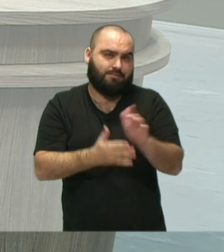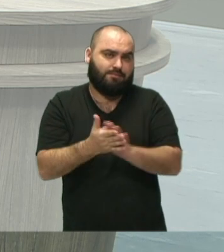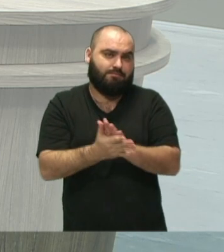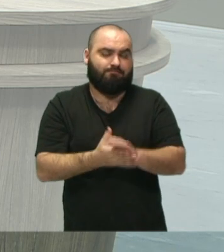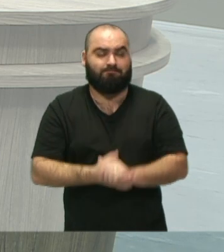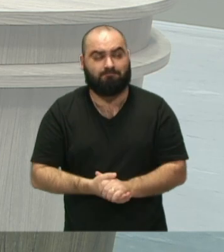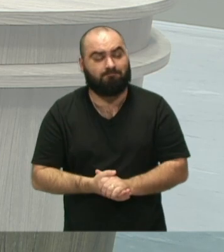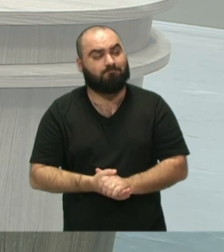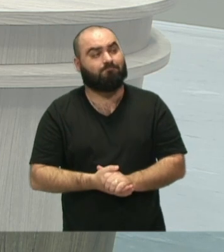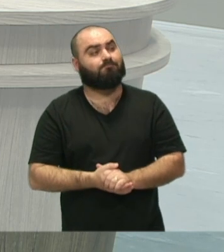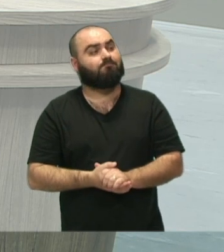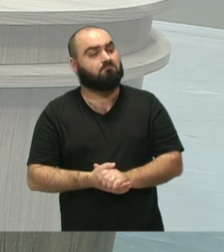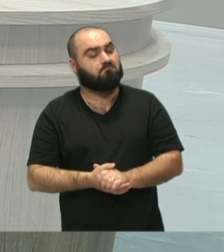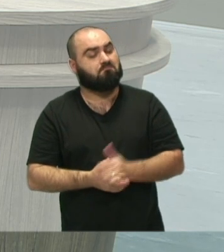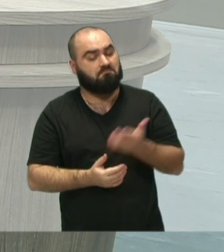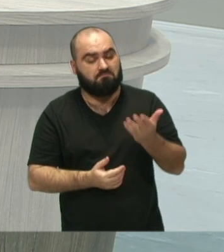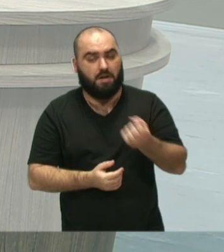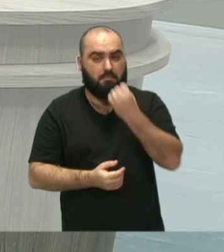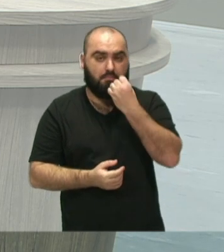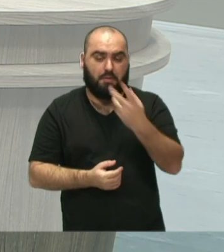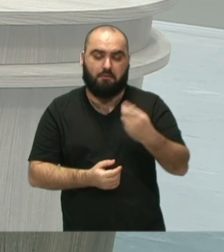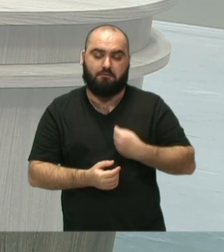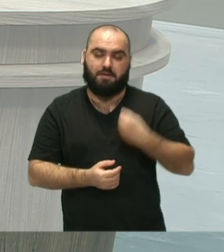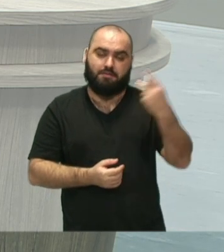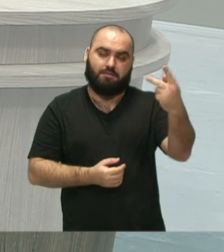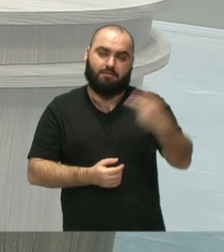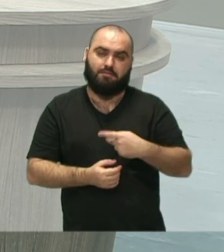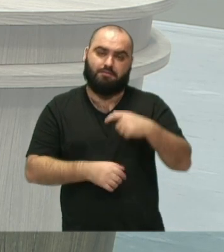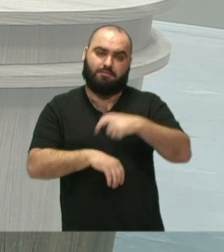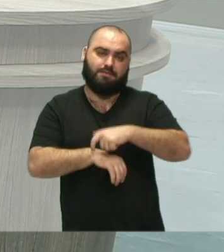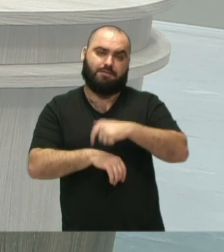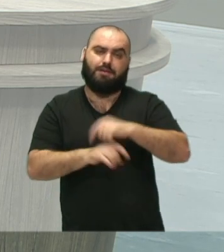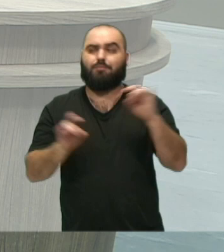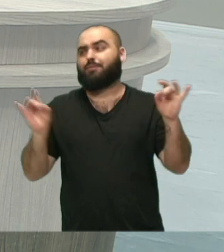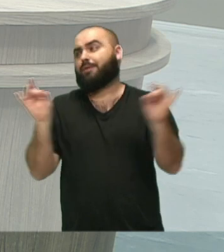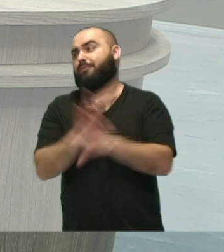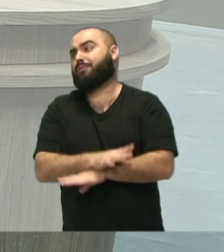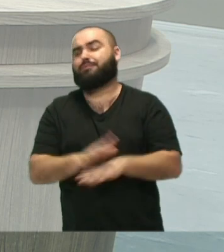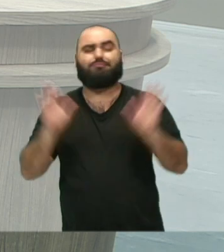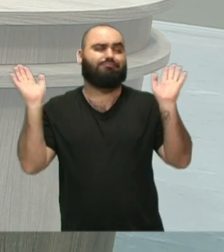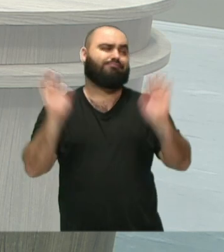Mas, olha, foi muito bom te receber aqui. Pena que nosso tempo já foi.